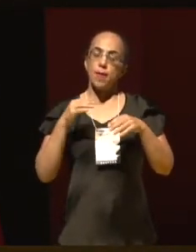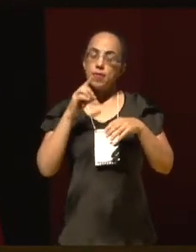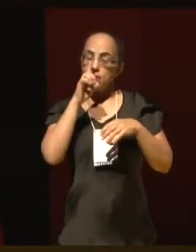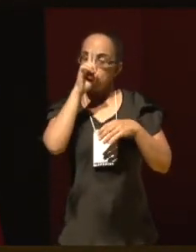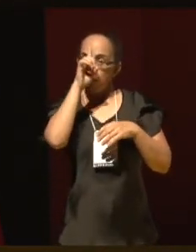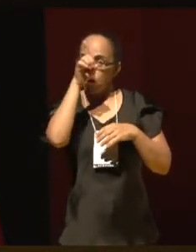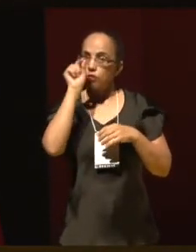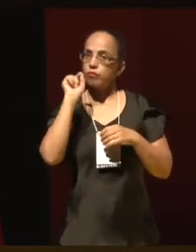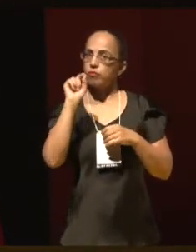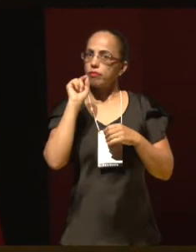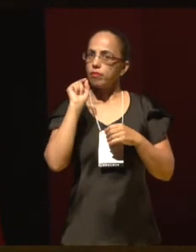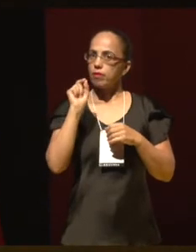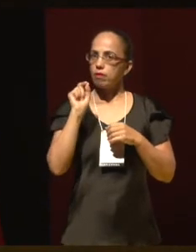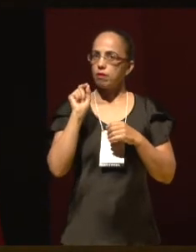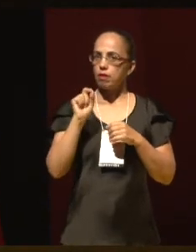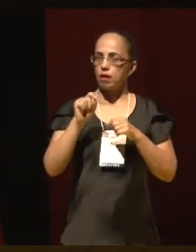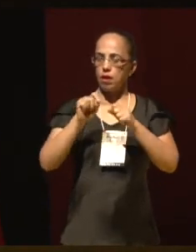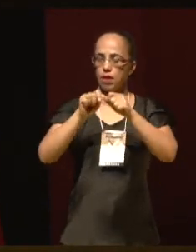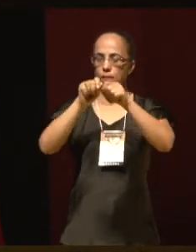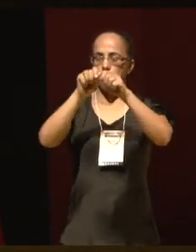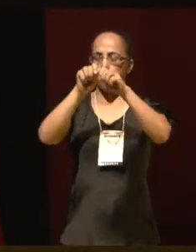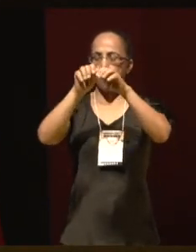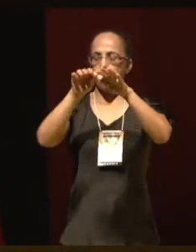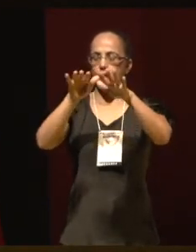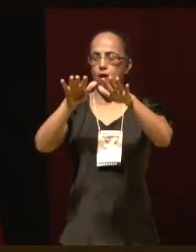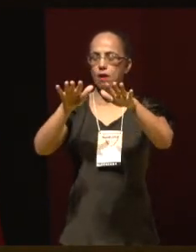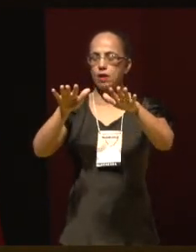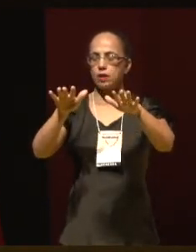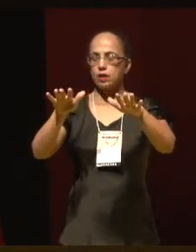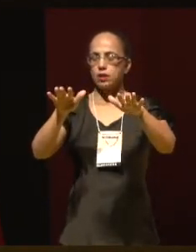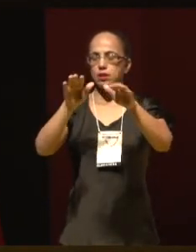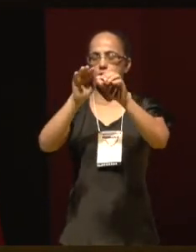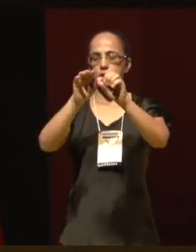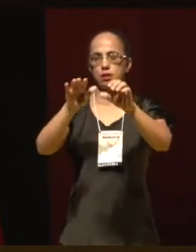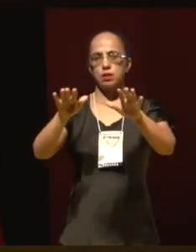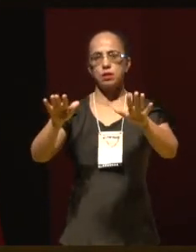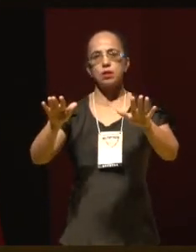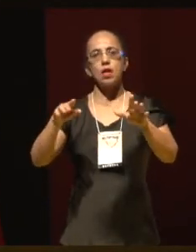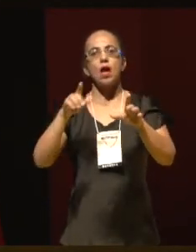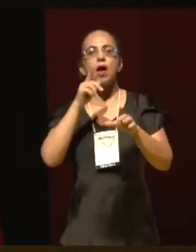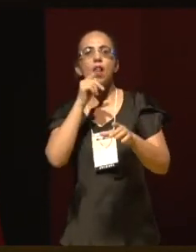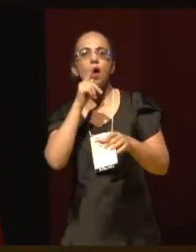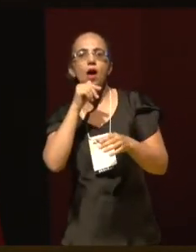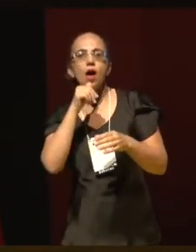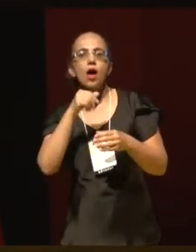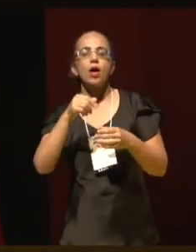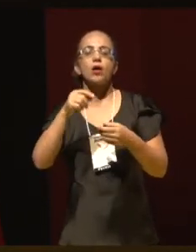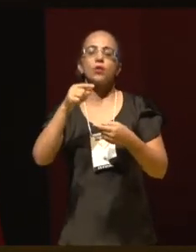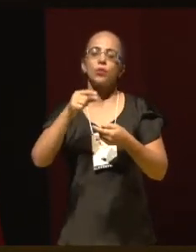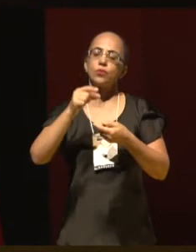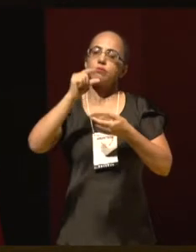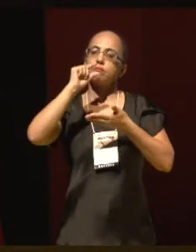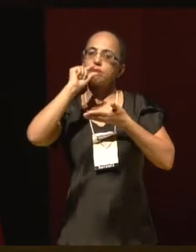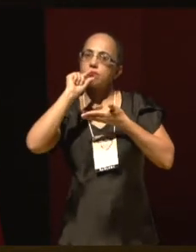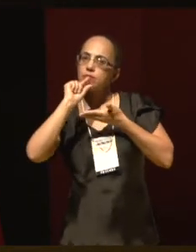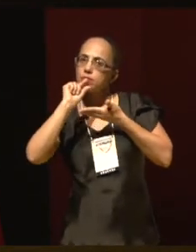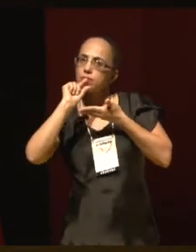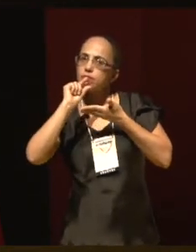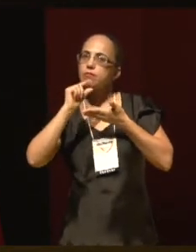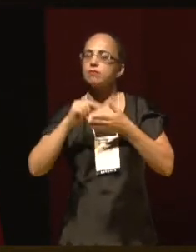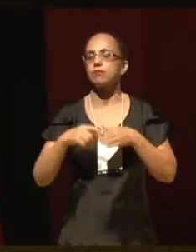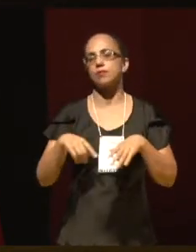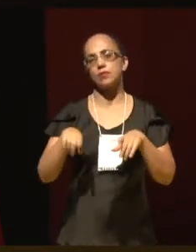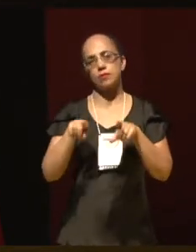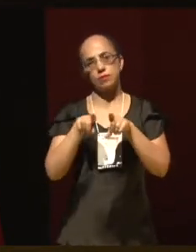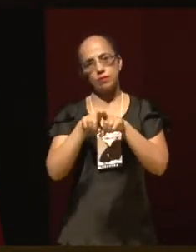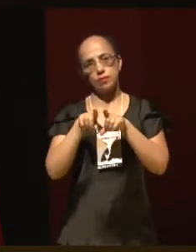os passes, a água fluidificada. Os passes não sempre são uma forma de dar atendimento, porque temos,